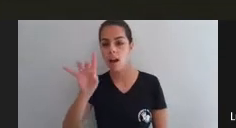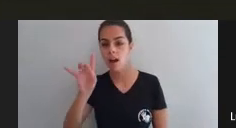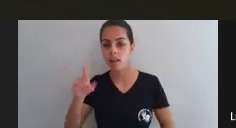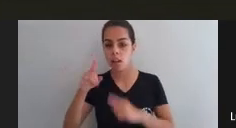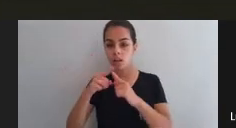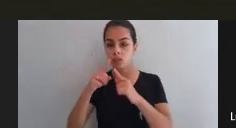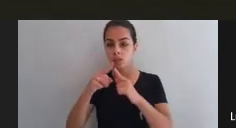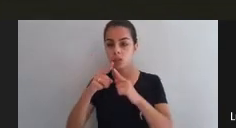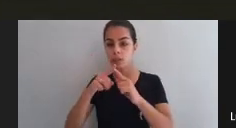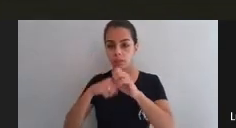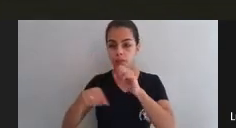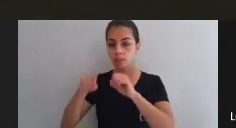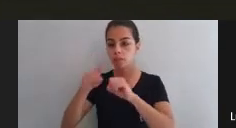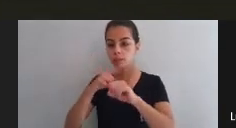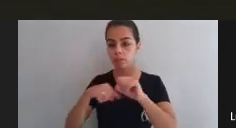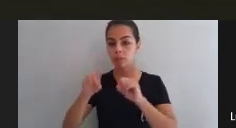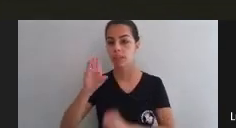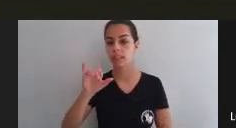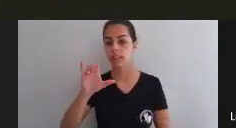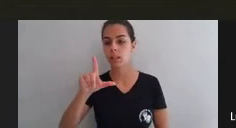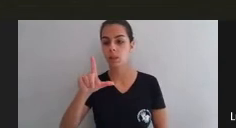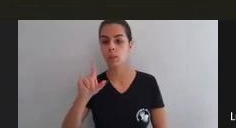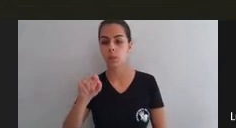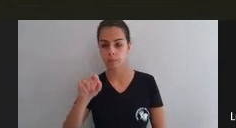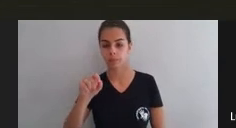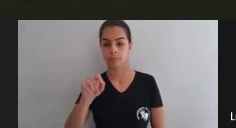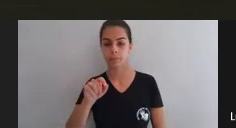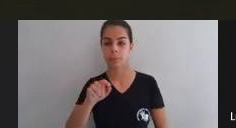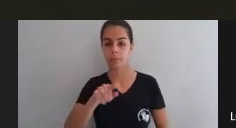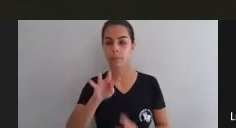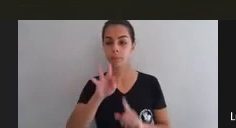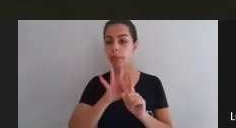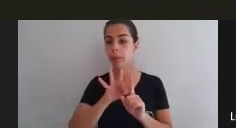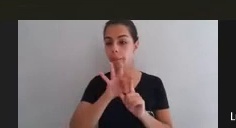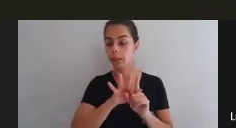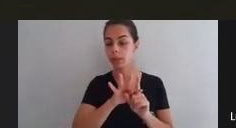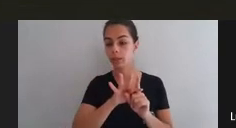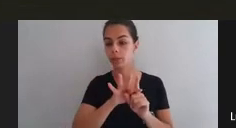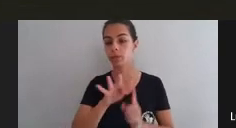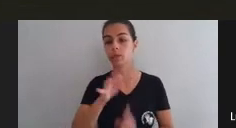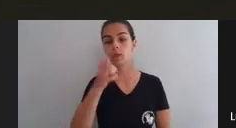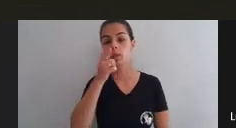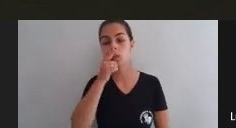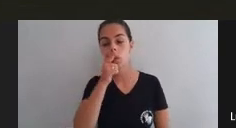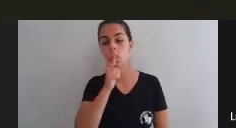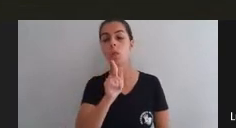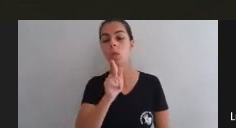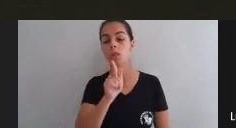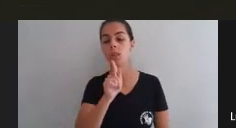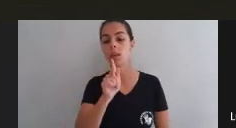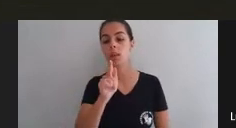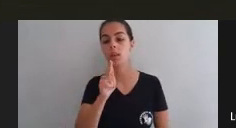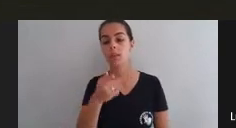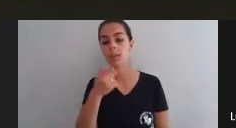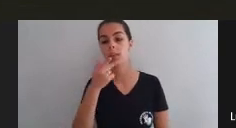do ciclo e, de posse das temperaturas, a gente consegue